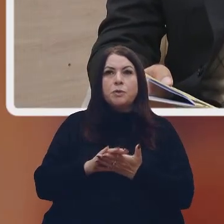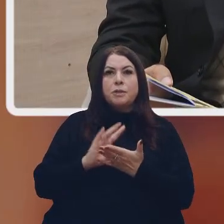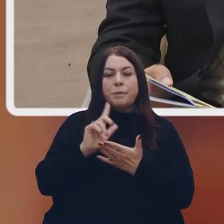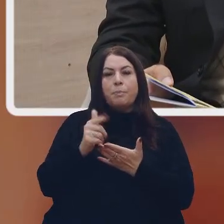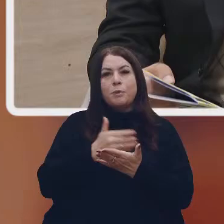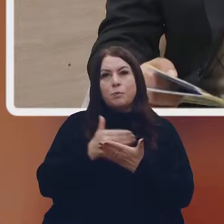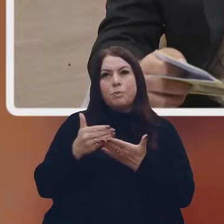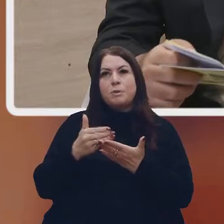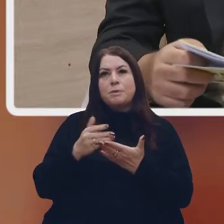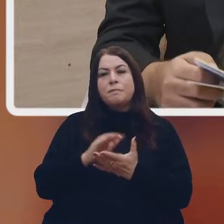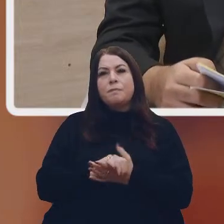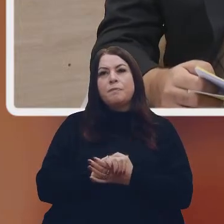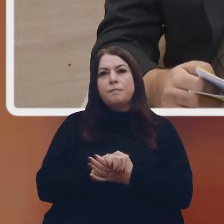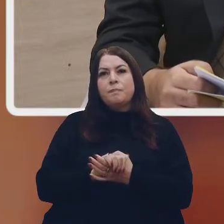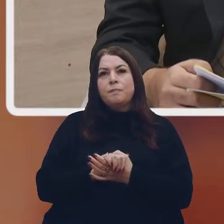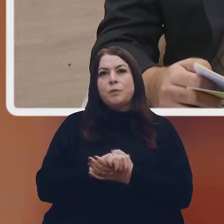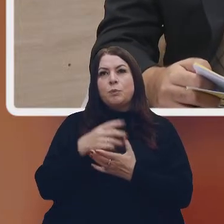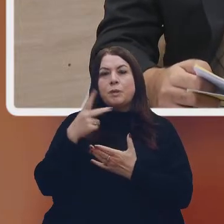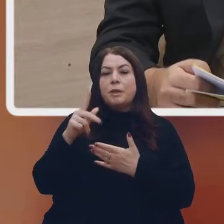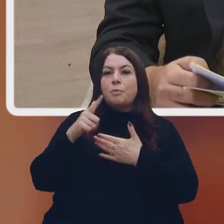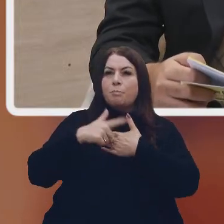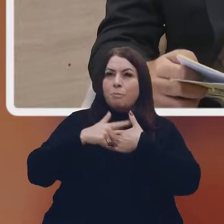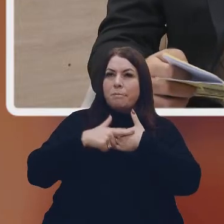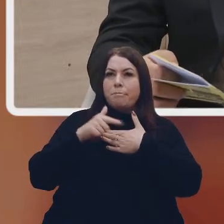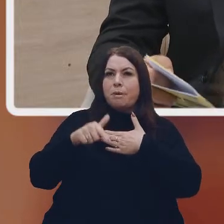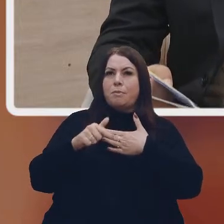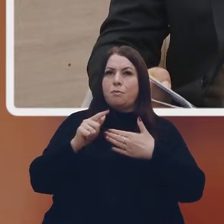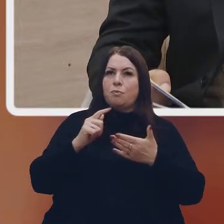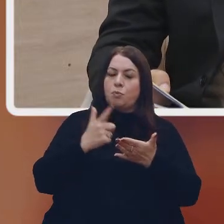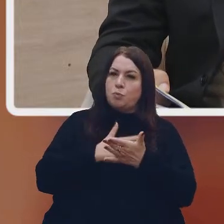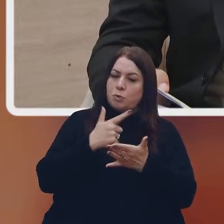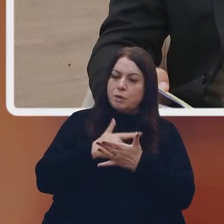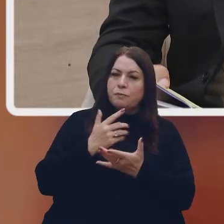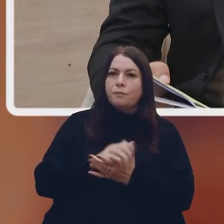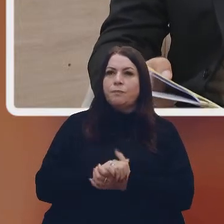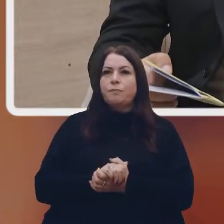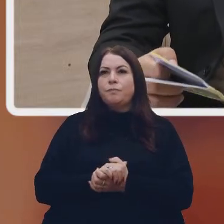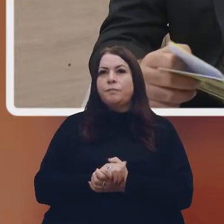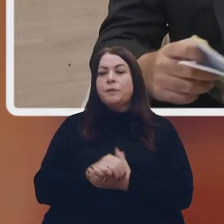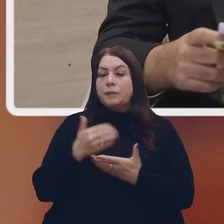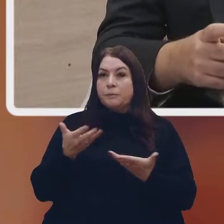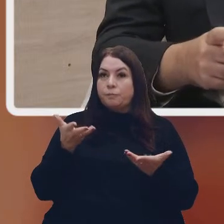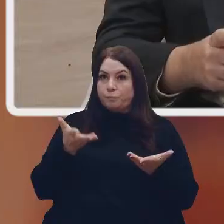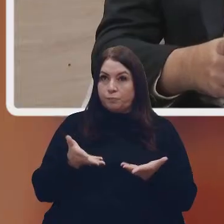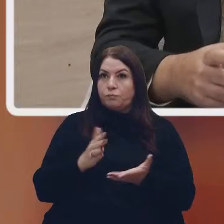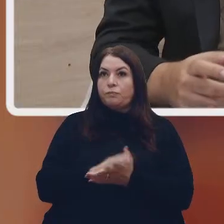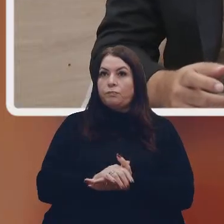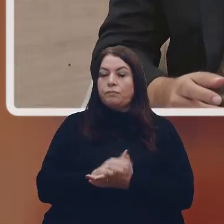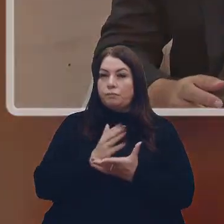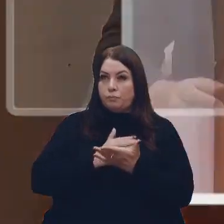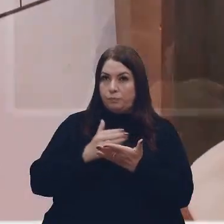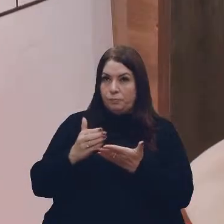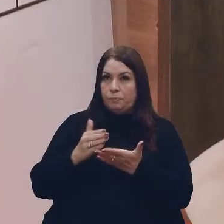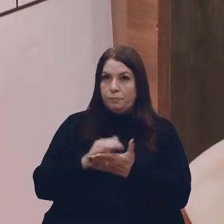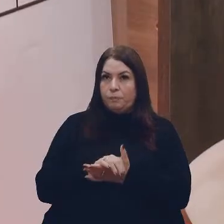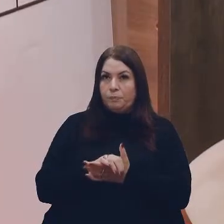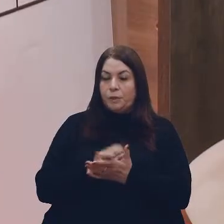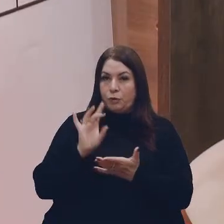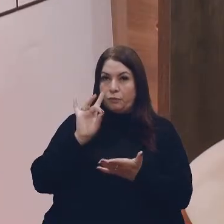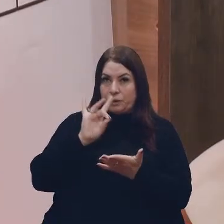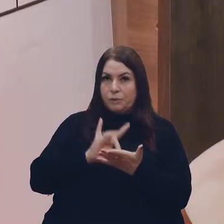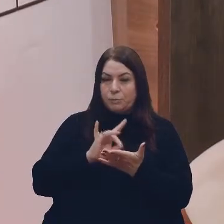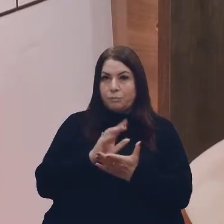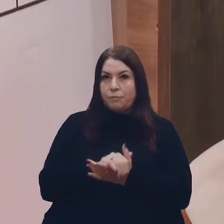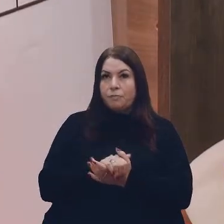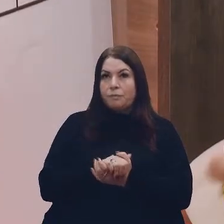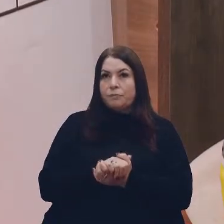nós entraremos então no teu papel aqui na obra e por aí afora. Então, hoje começa